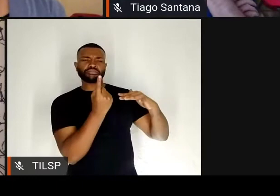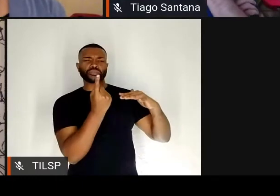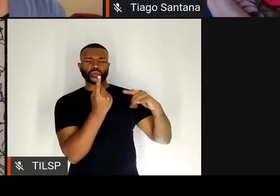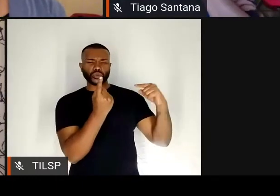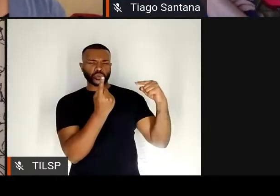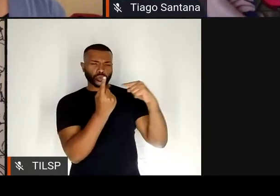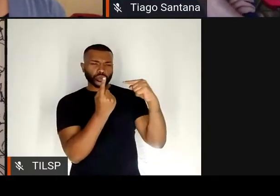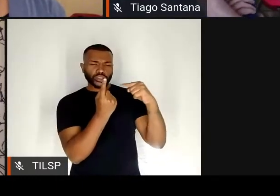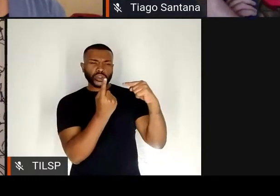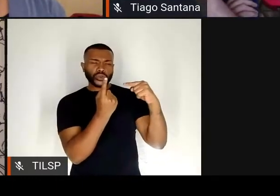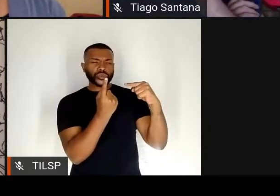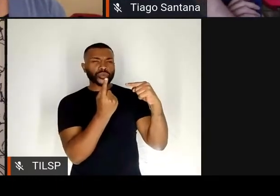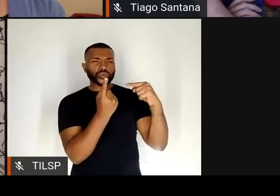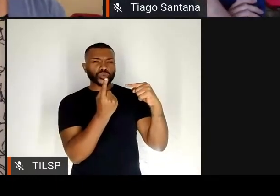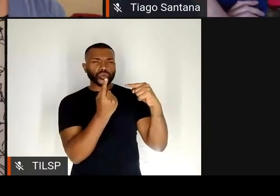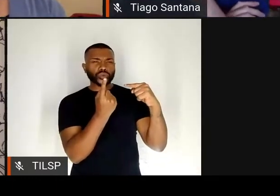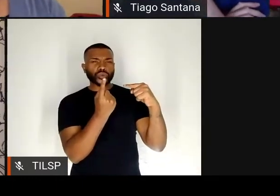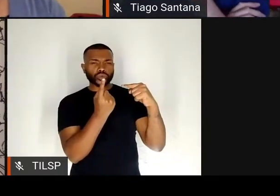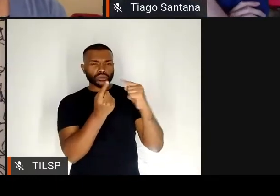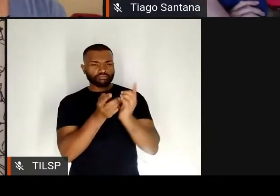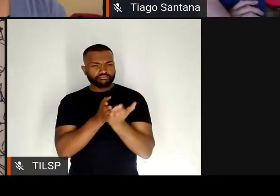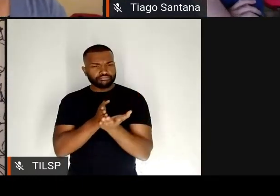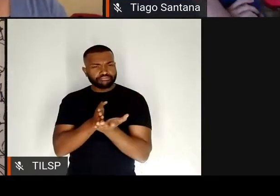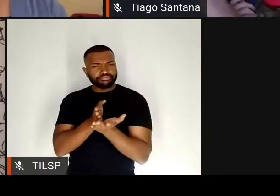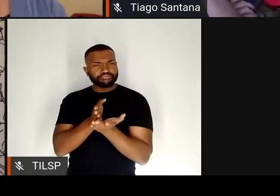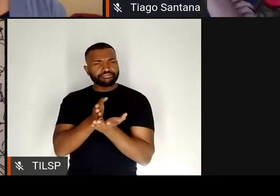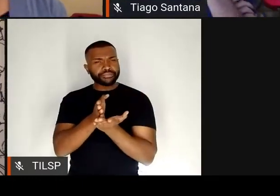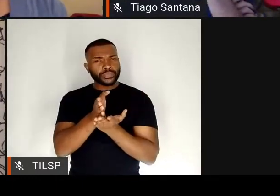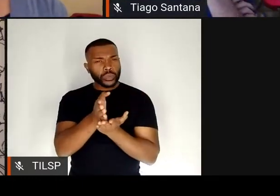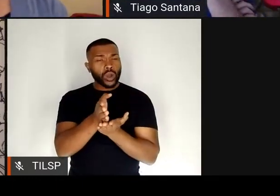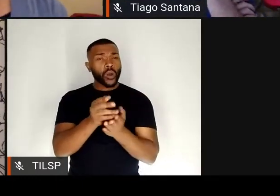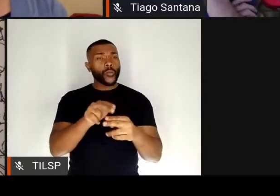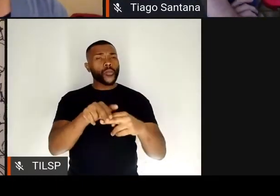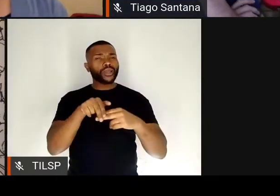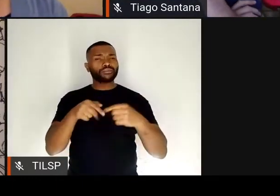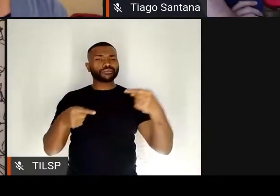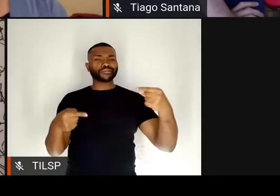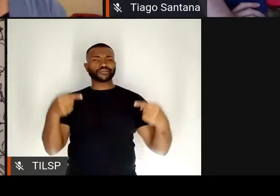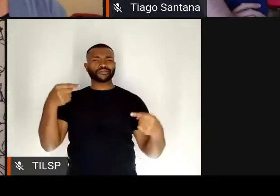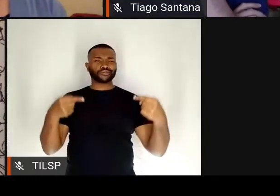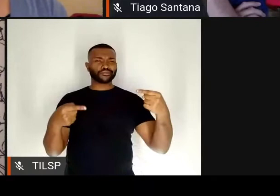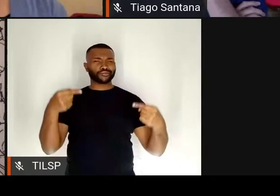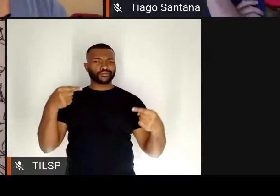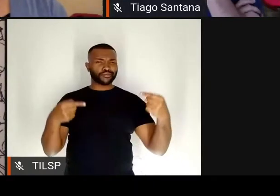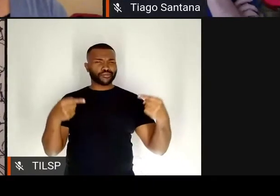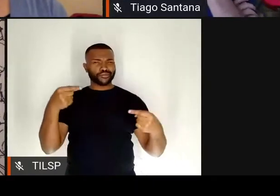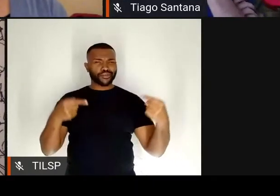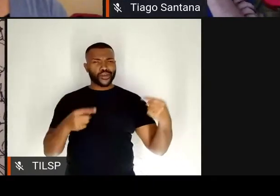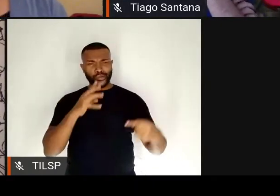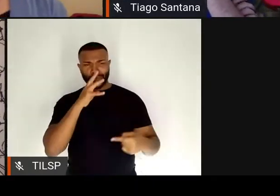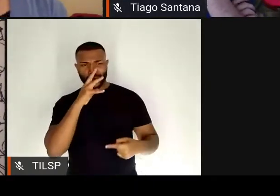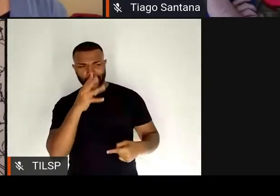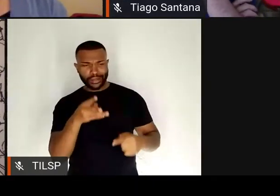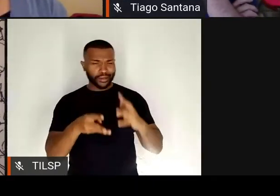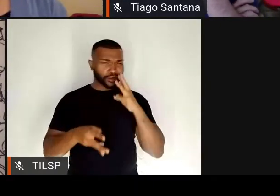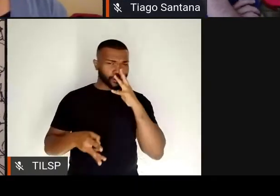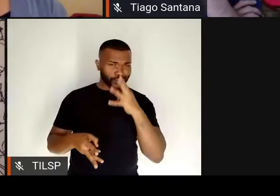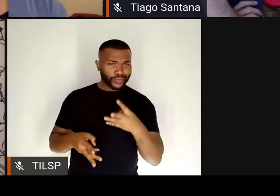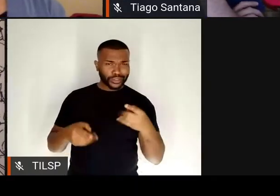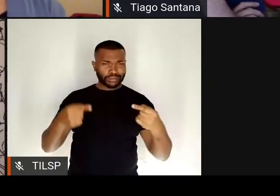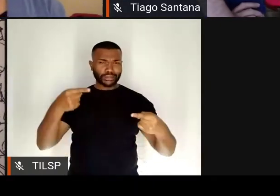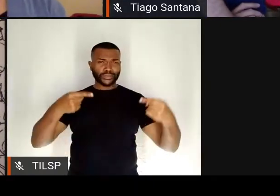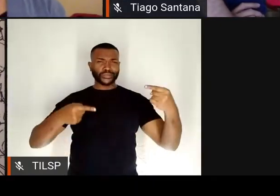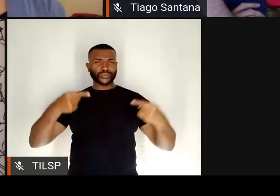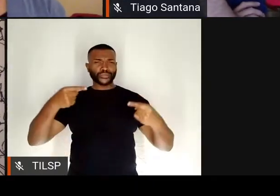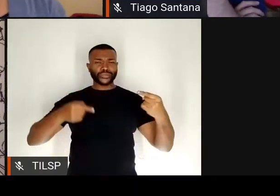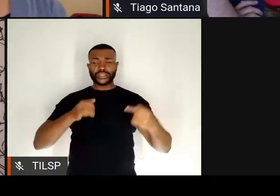tomou um claro partido dentro da troca de acusações ali entre o que o Tucholsky chamou de uma